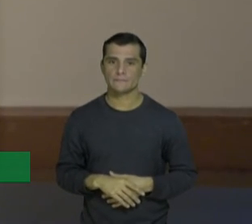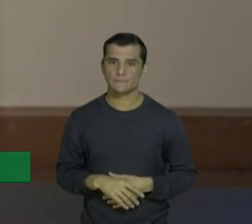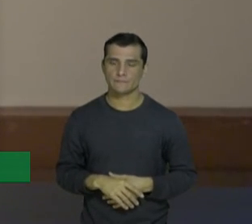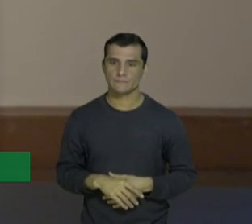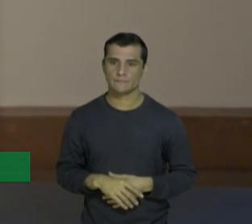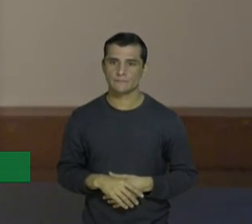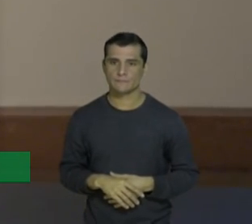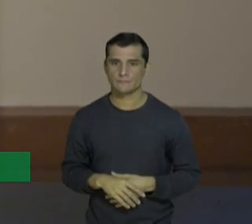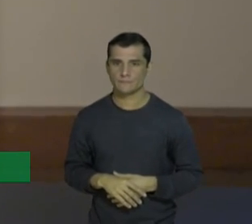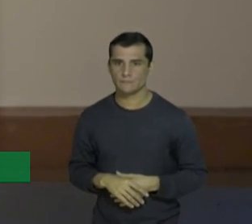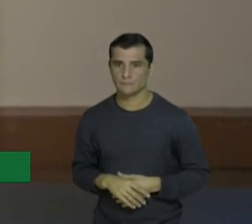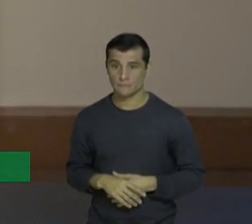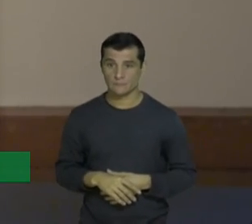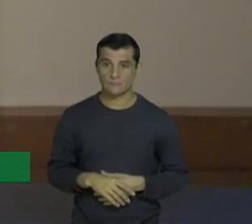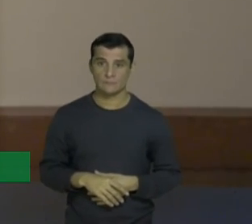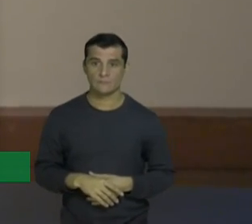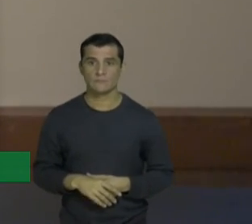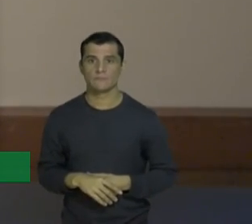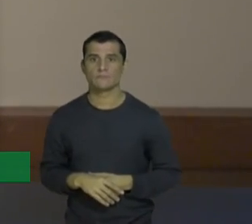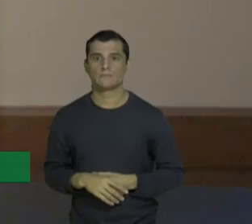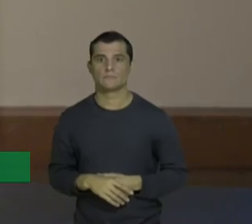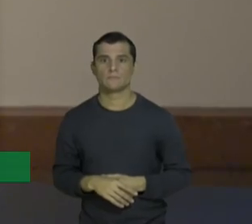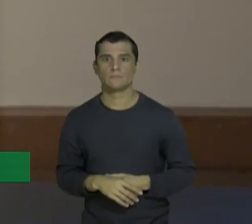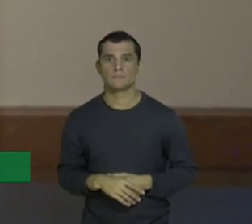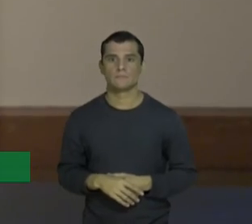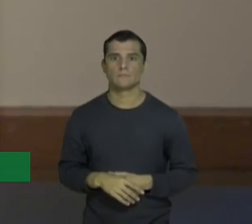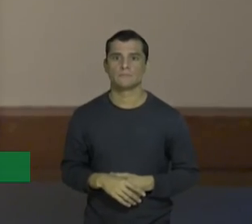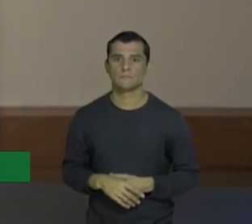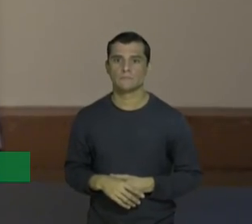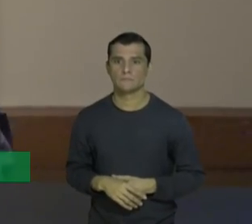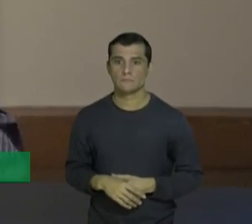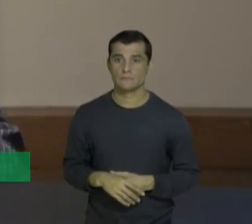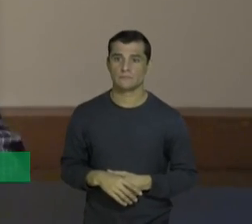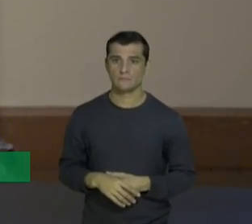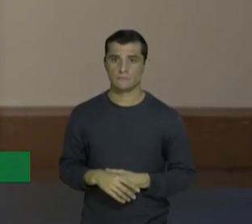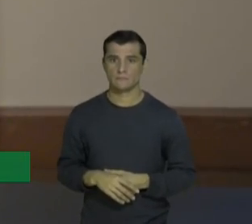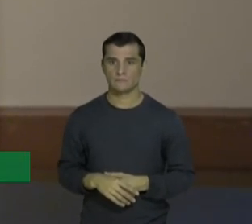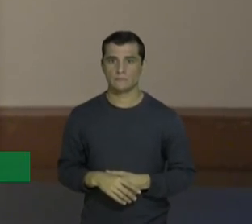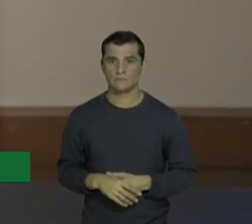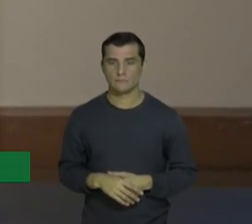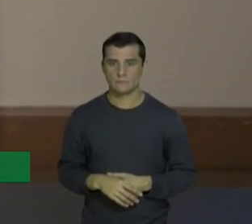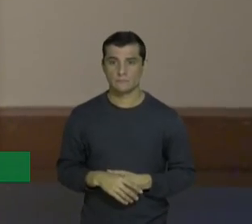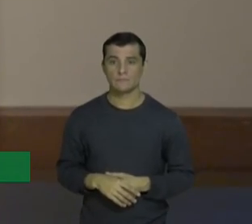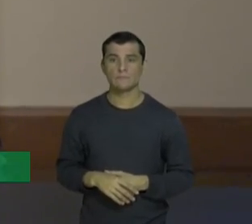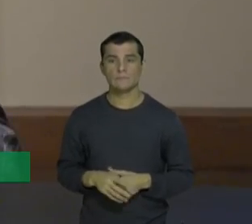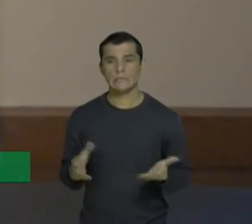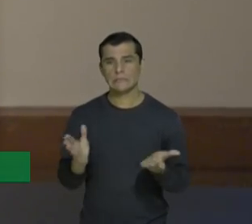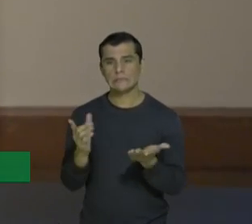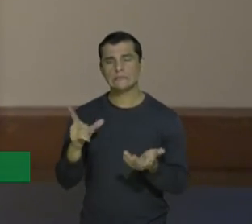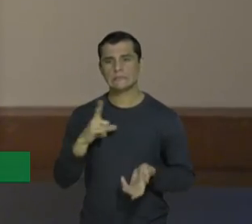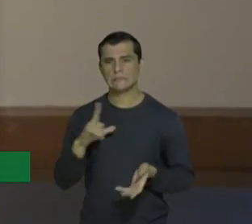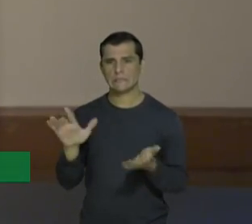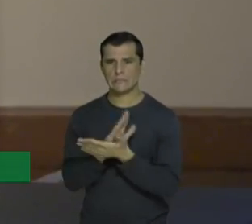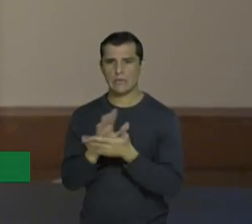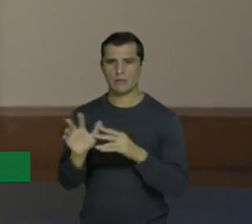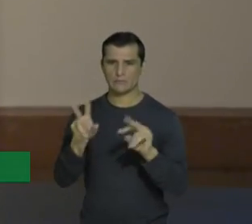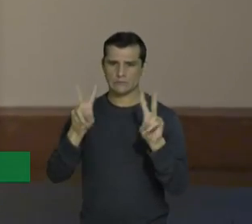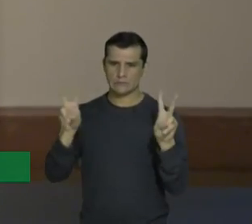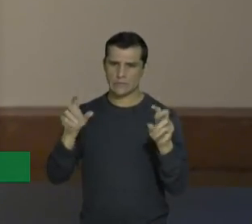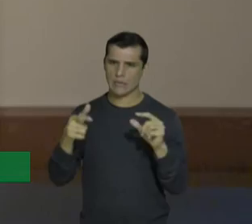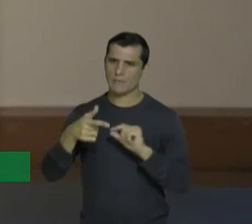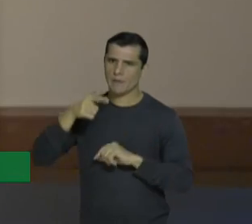eh ousado e discordar de alguns pontos que foram levantados hoje e e e ontem por por diversos